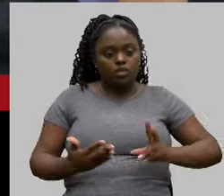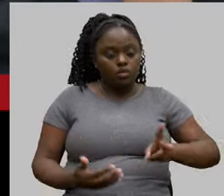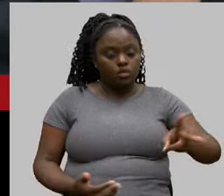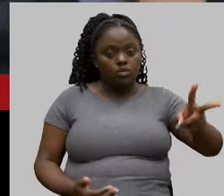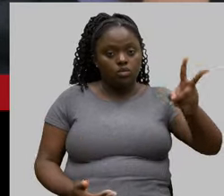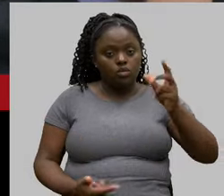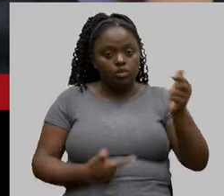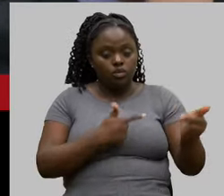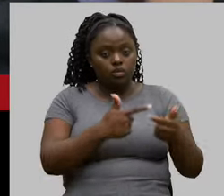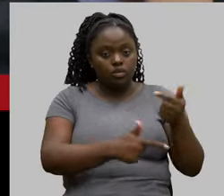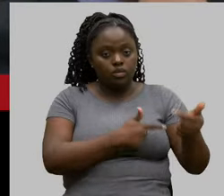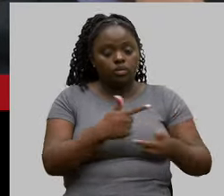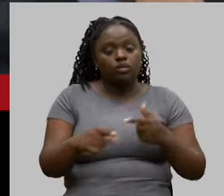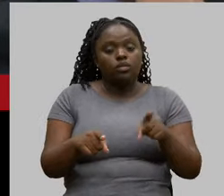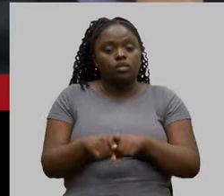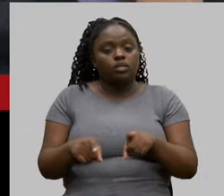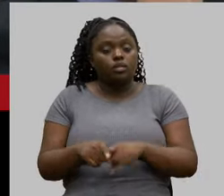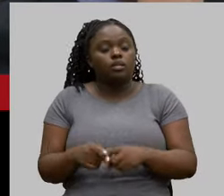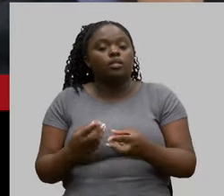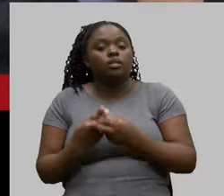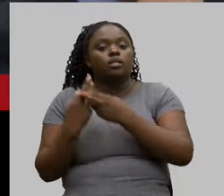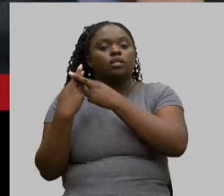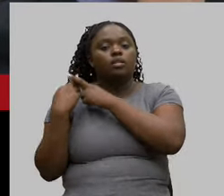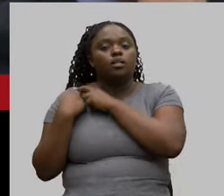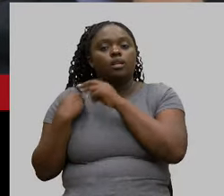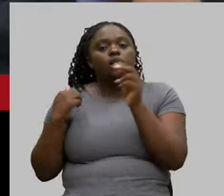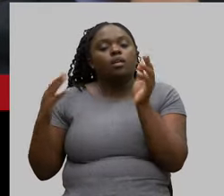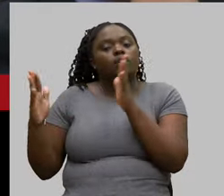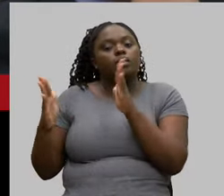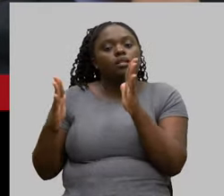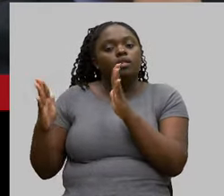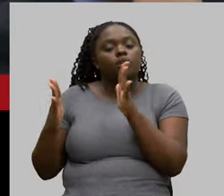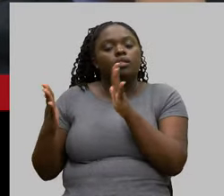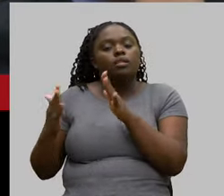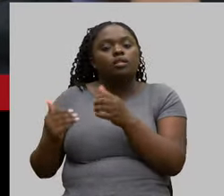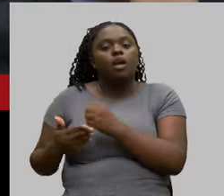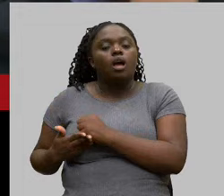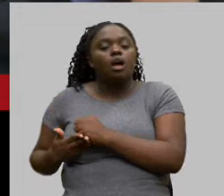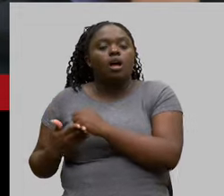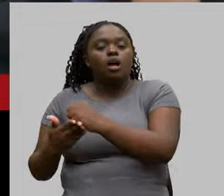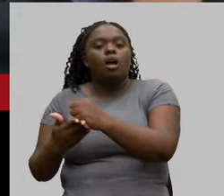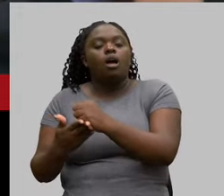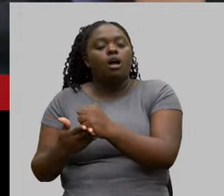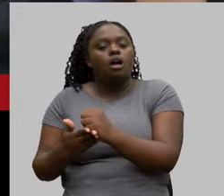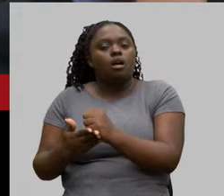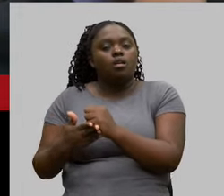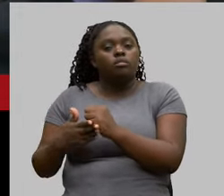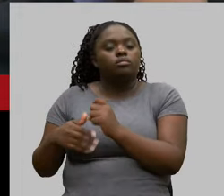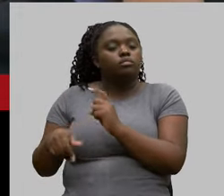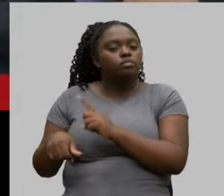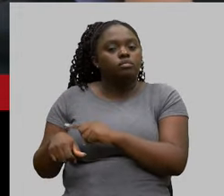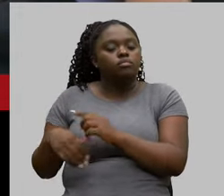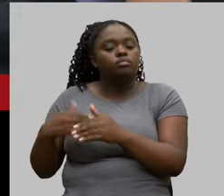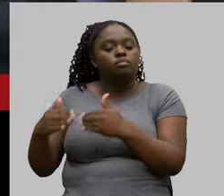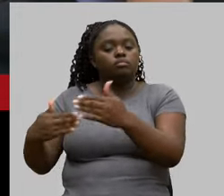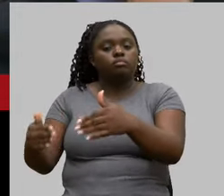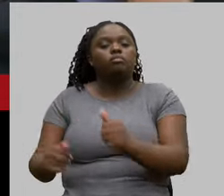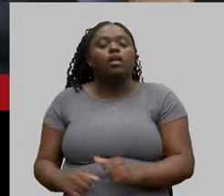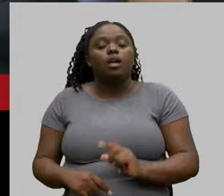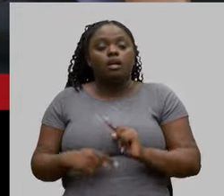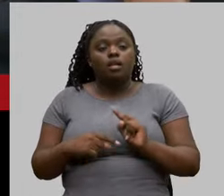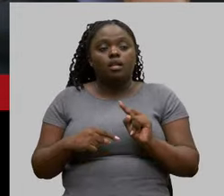responsável pela compensação daquele período que o servidor contribuiu durante um certo tempo então o município vai